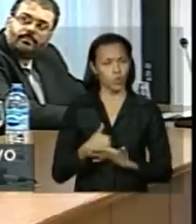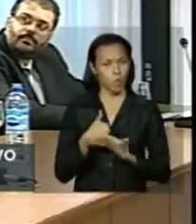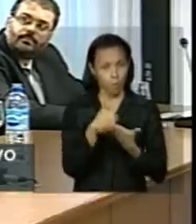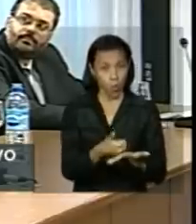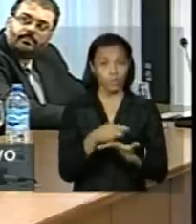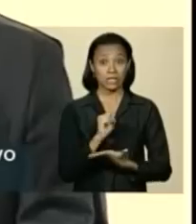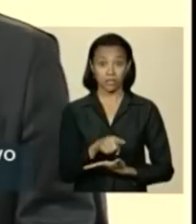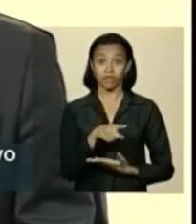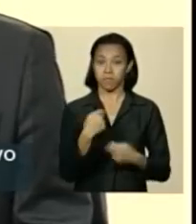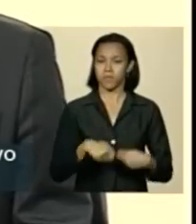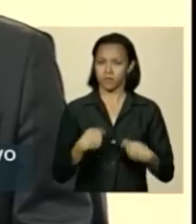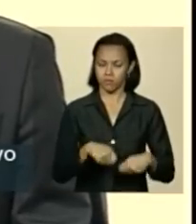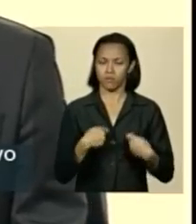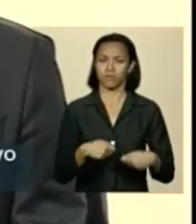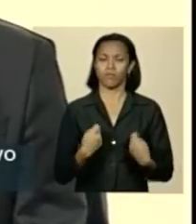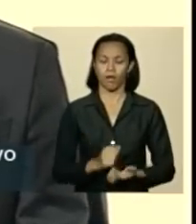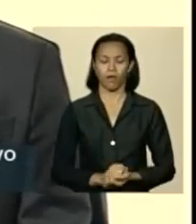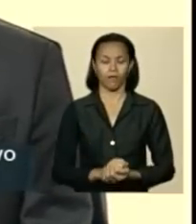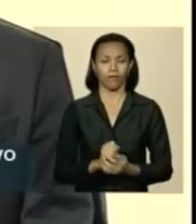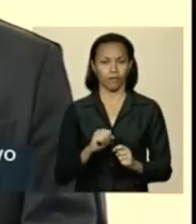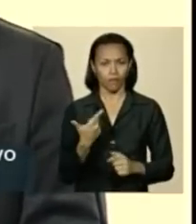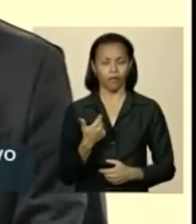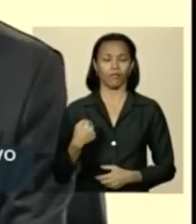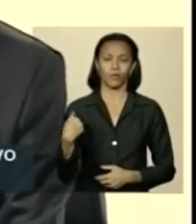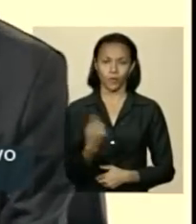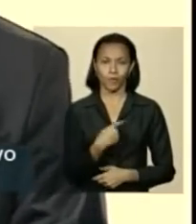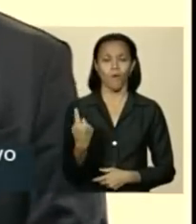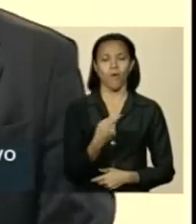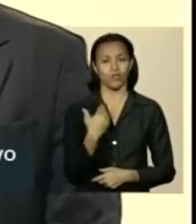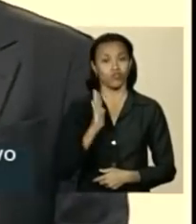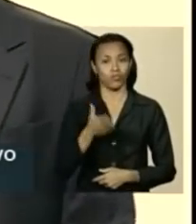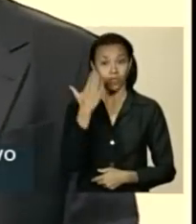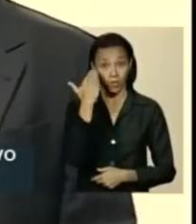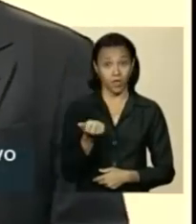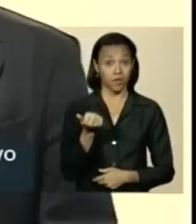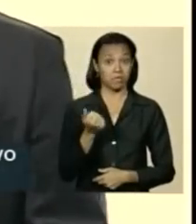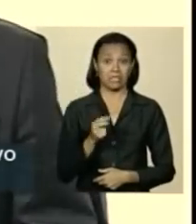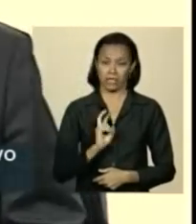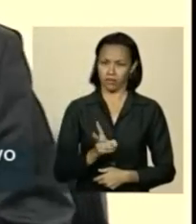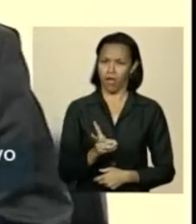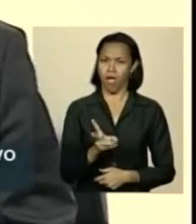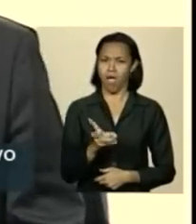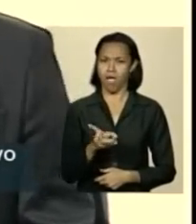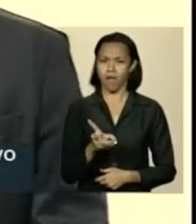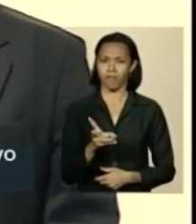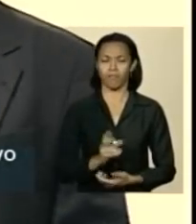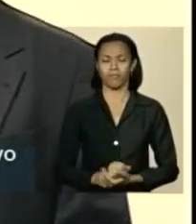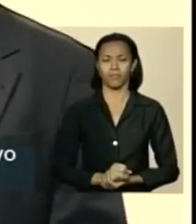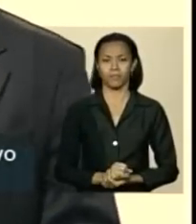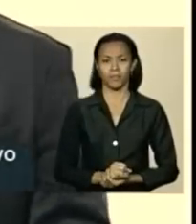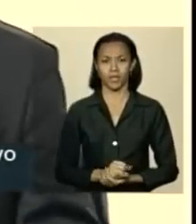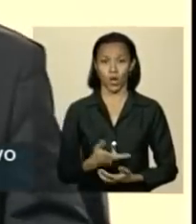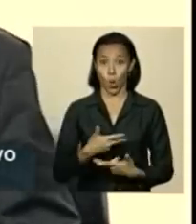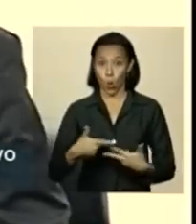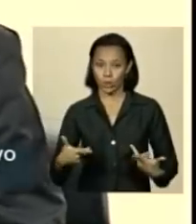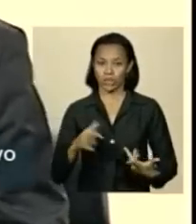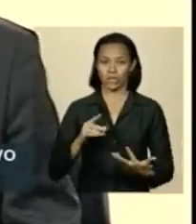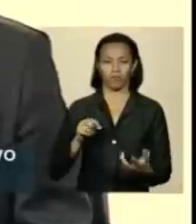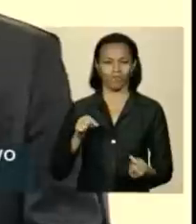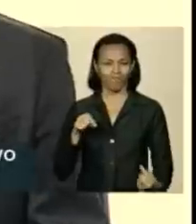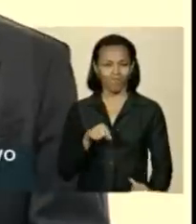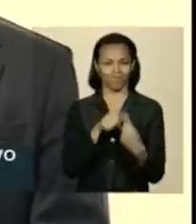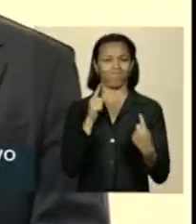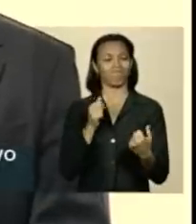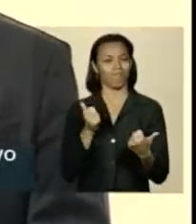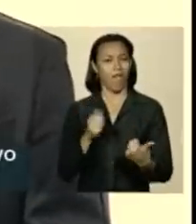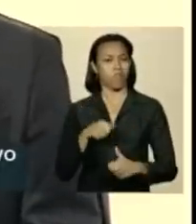sempre que necessário obviamente que todos nós sabemos eh que nem sempre as condições adequadas ideais